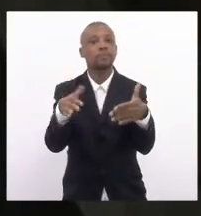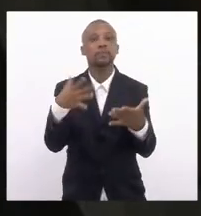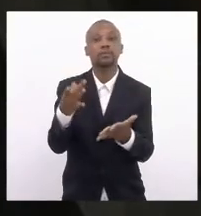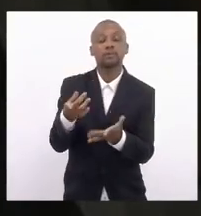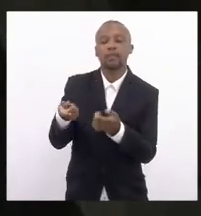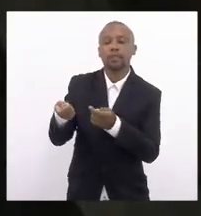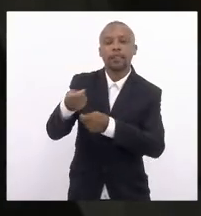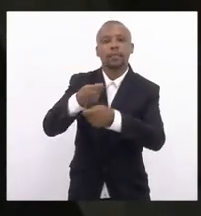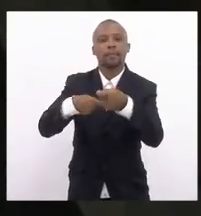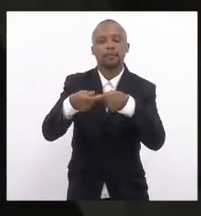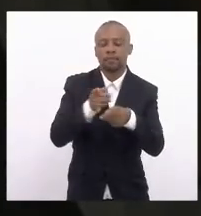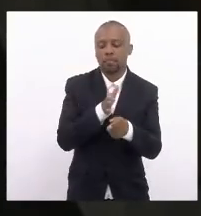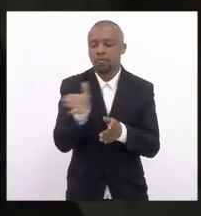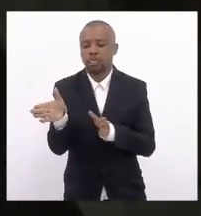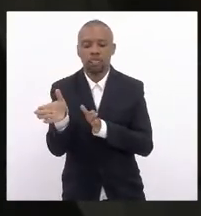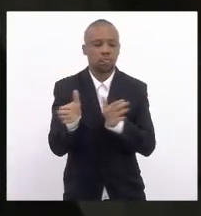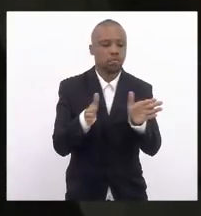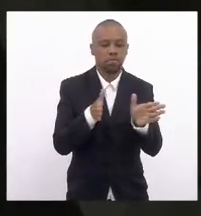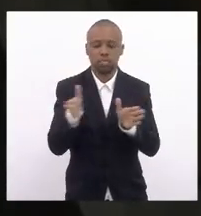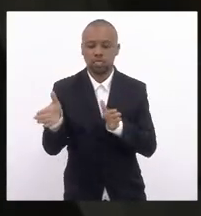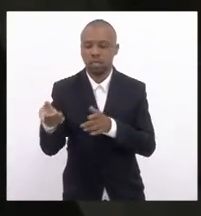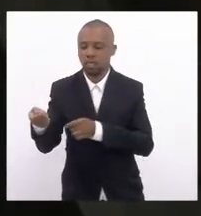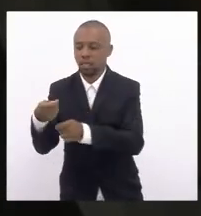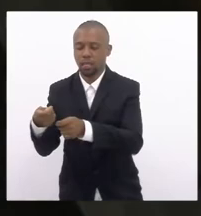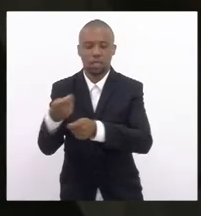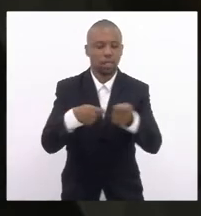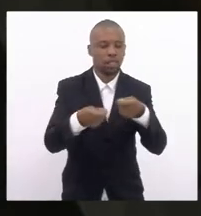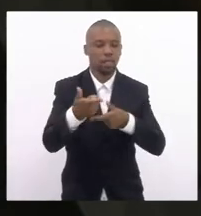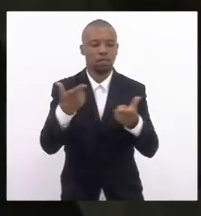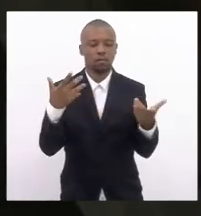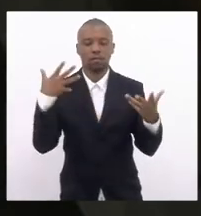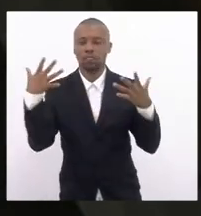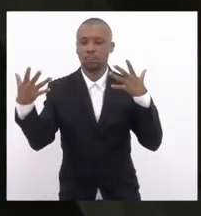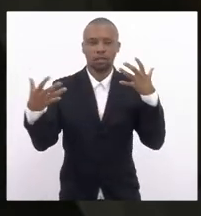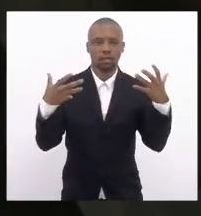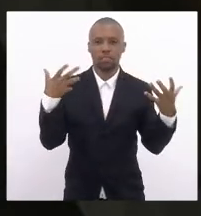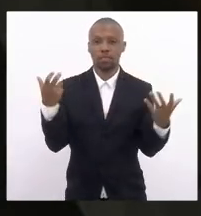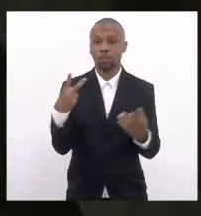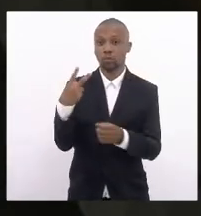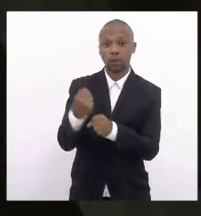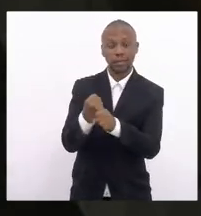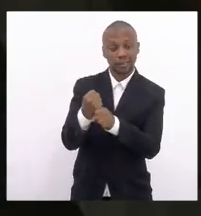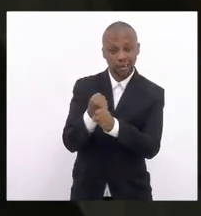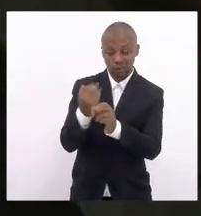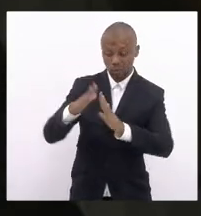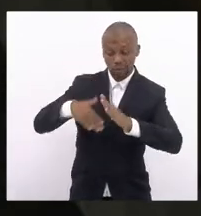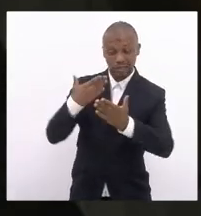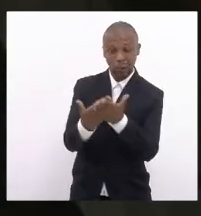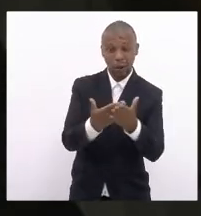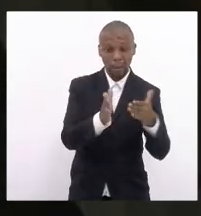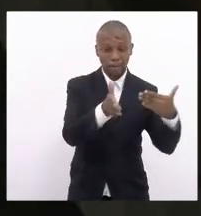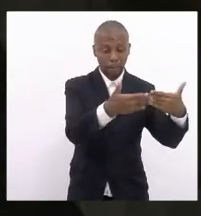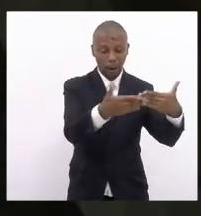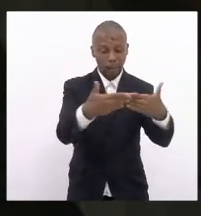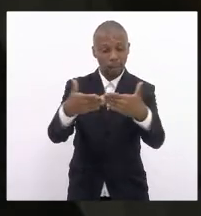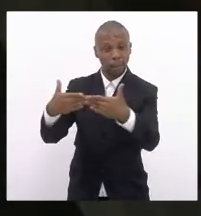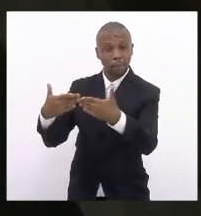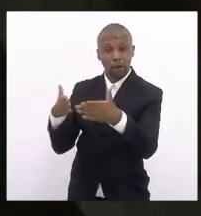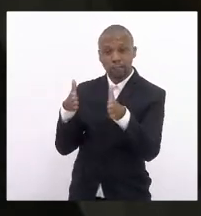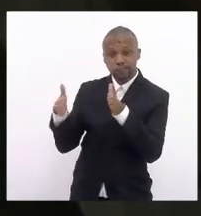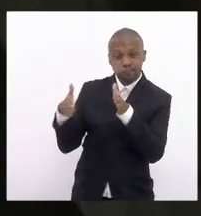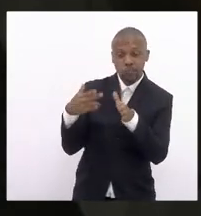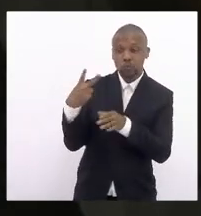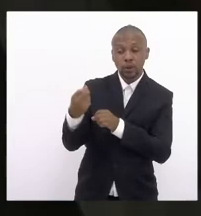administração zigue-zague, depois de 2 anos, com as escolas praticamente fechadas durante os 2 anos